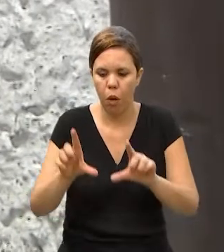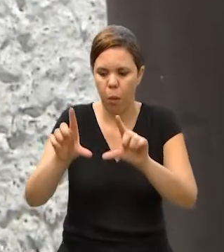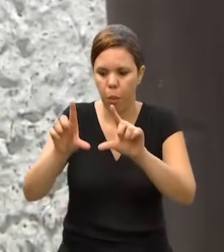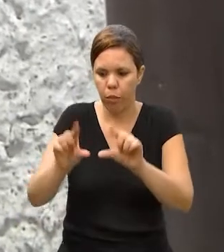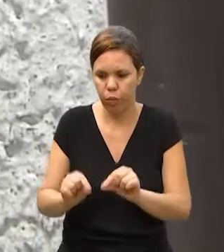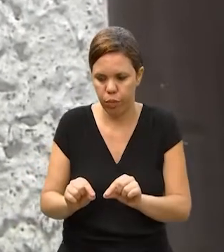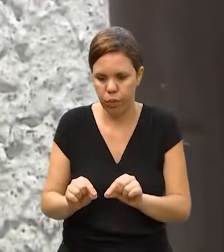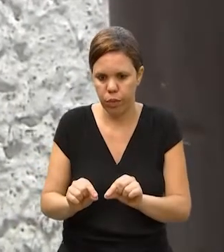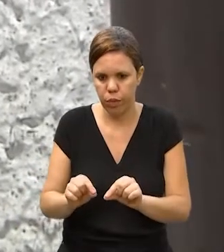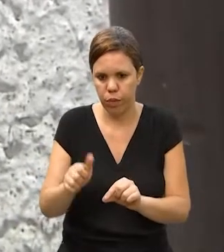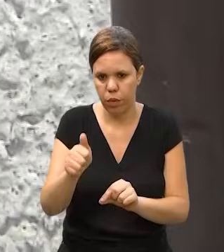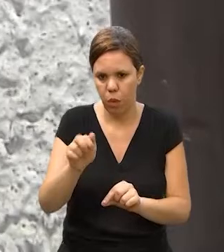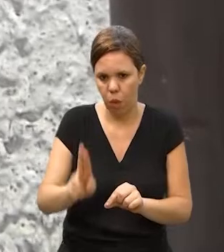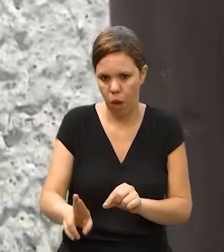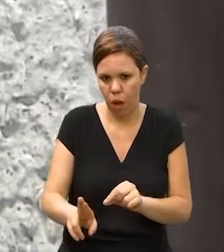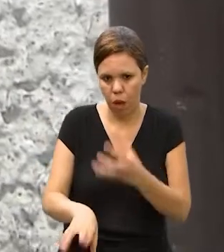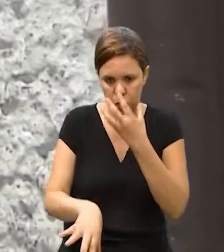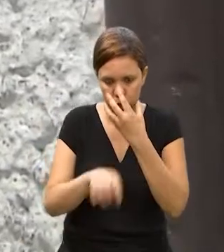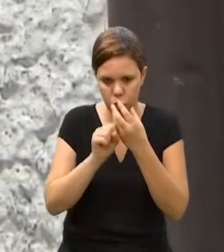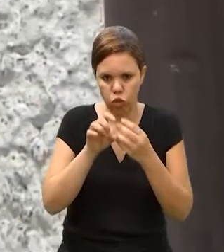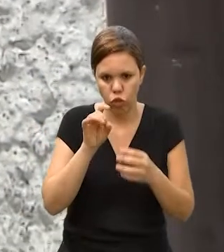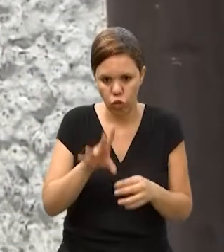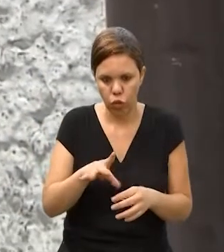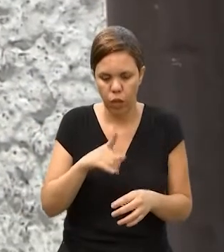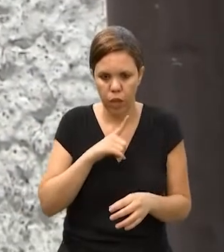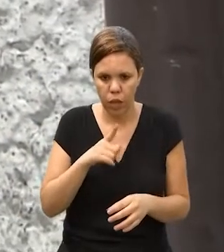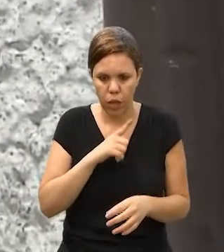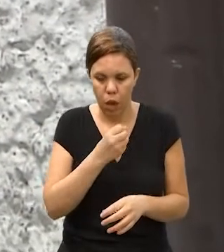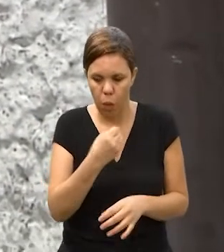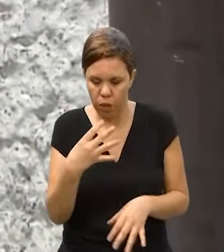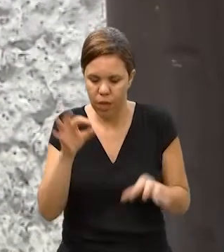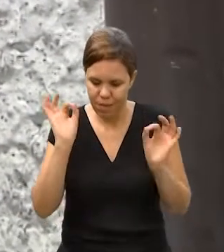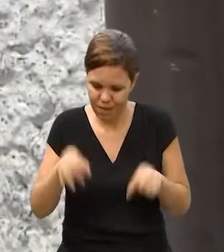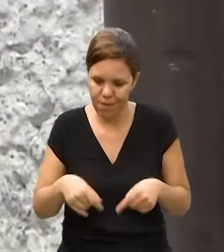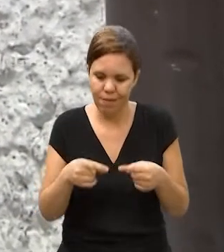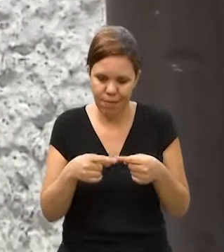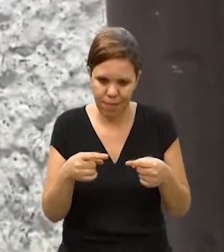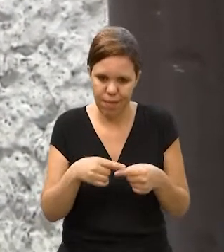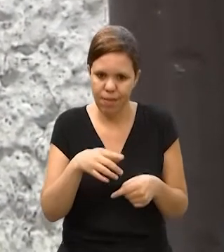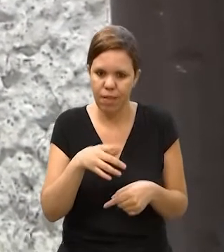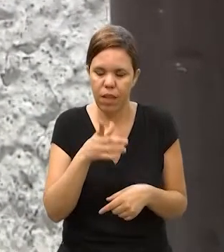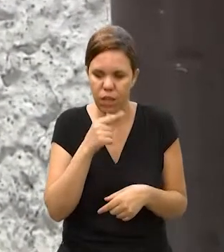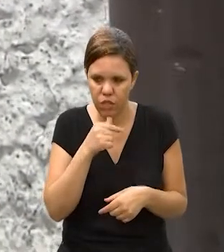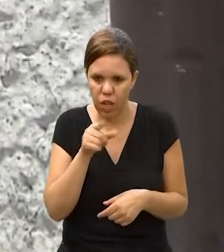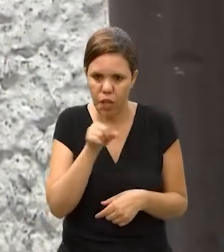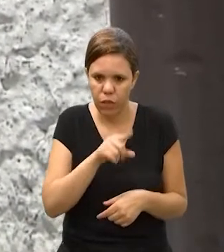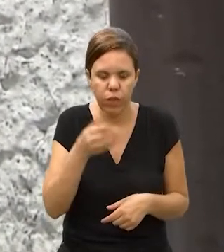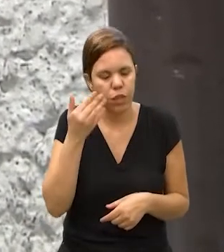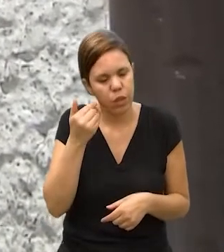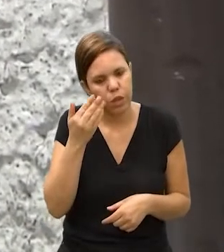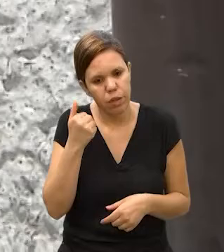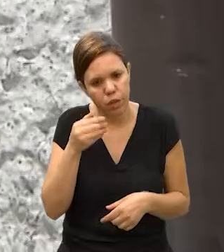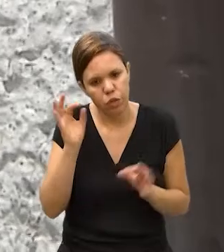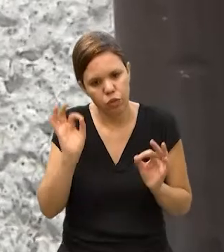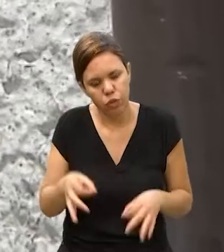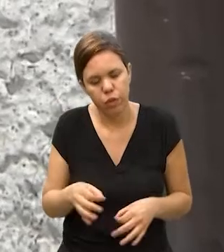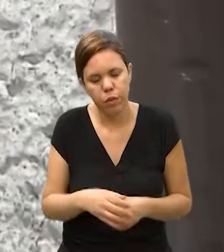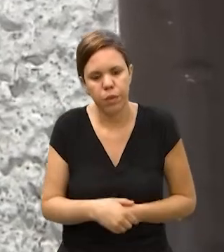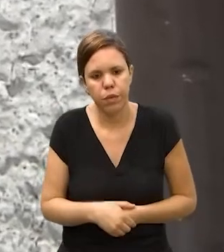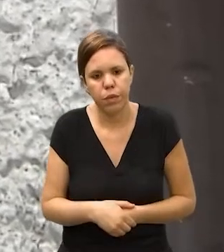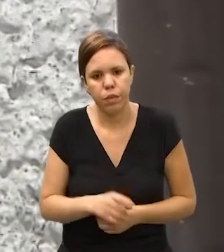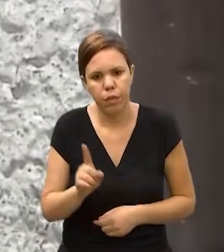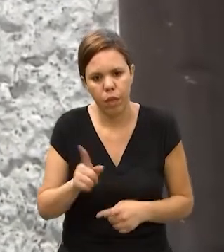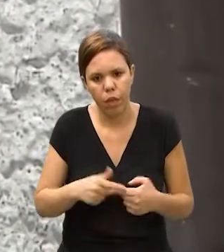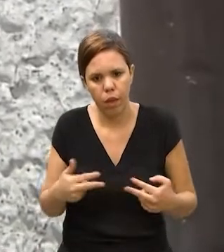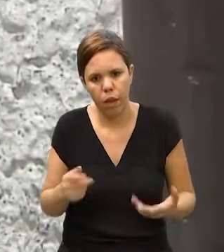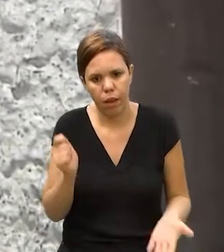esse ar na tubulação para justamente só passar água e você ter a medida correta daquilo que você consome de água, né? Uma medida justa. E esse